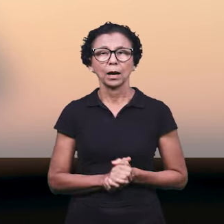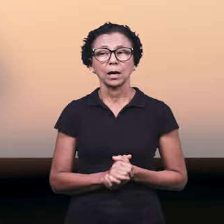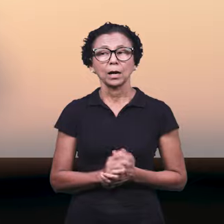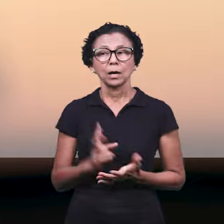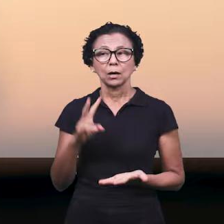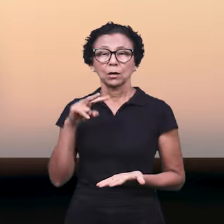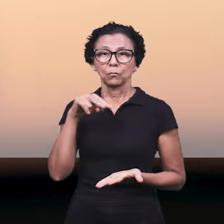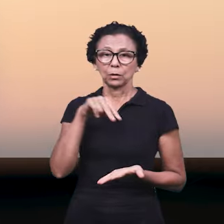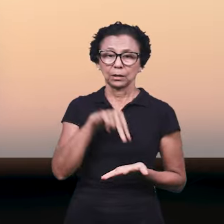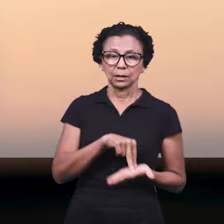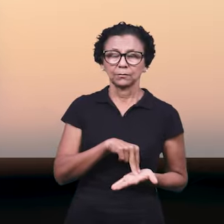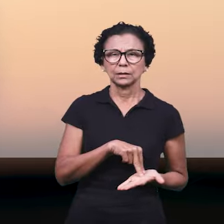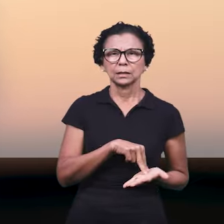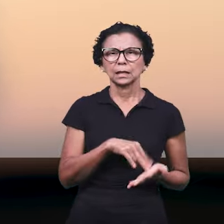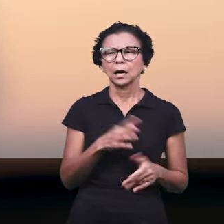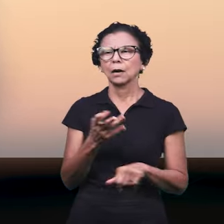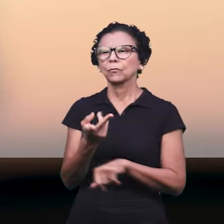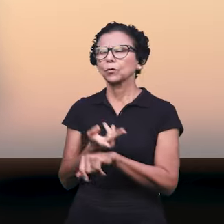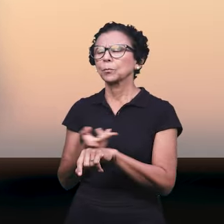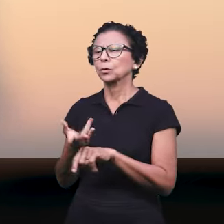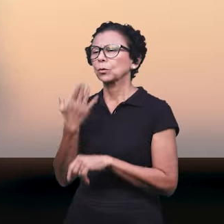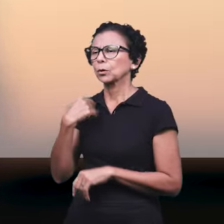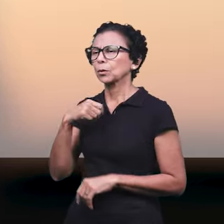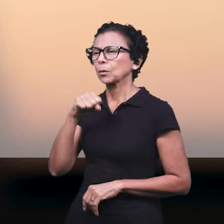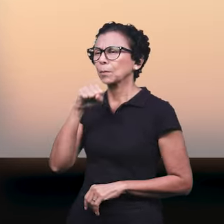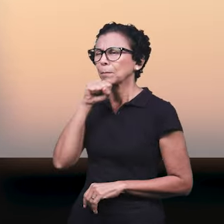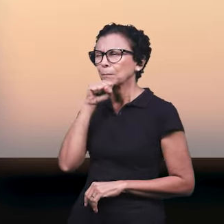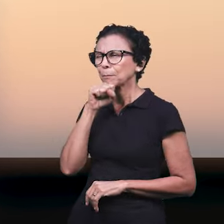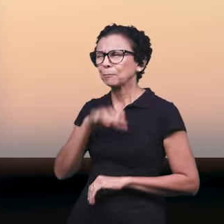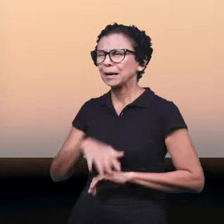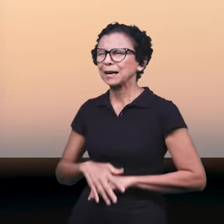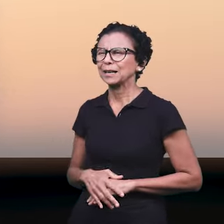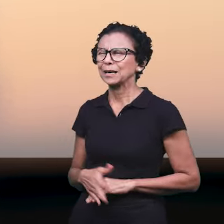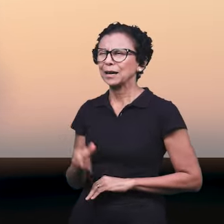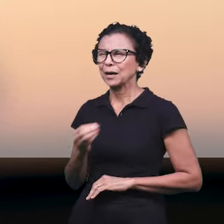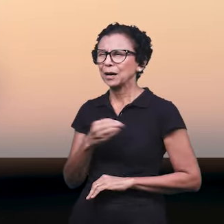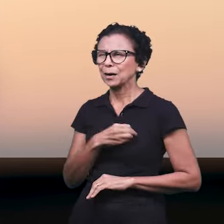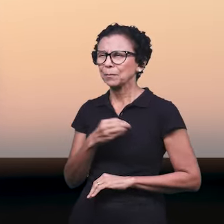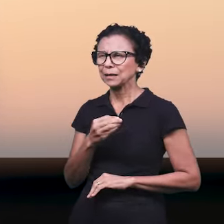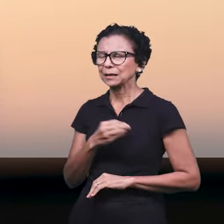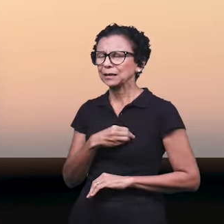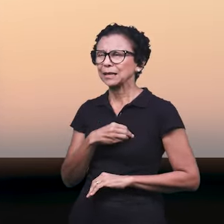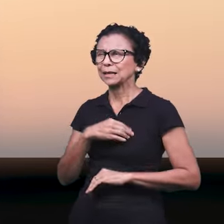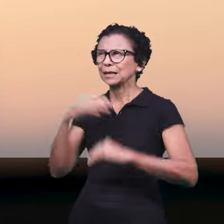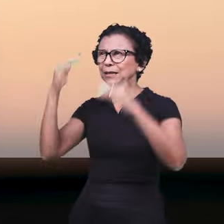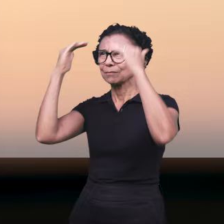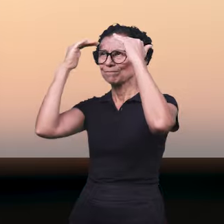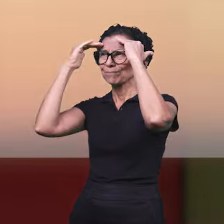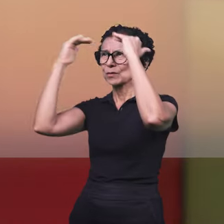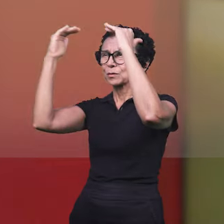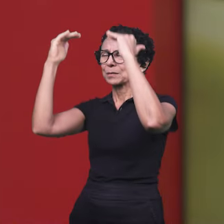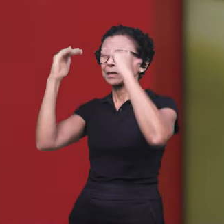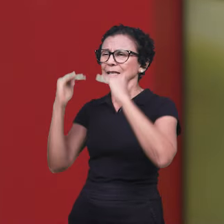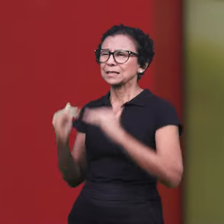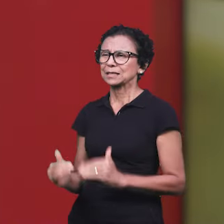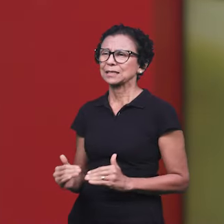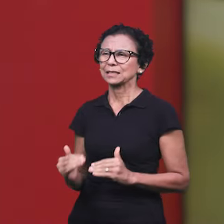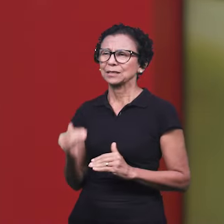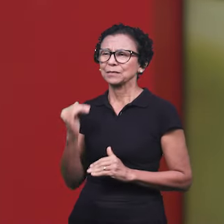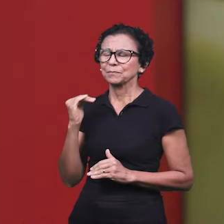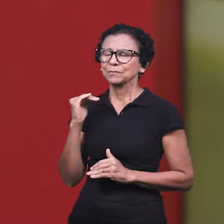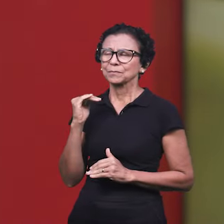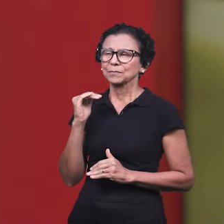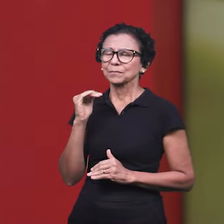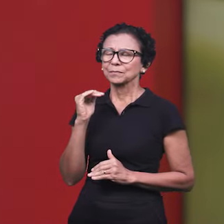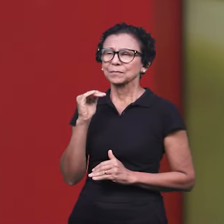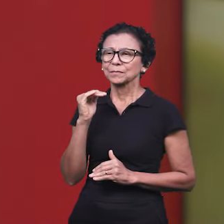diz-lhe Ei pai pequei contra o céu e perante ti dentro da família projeto de